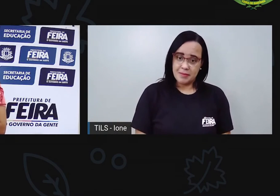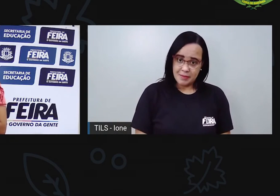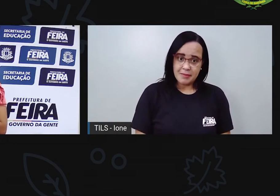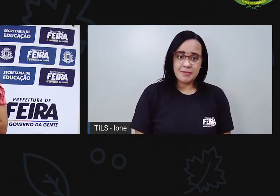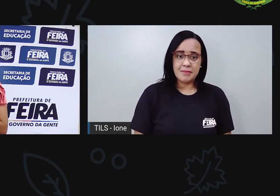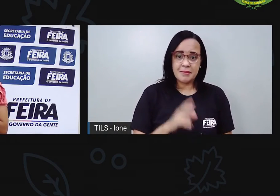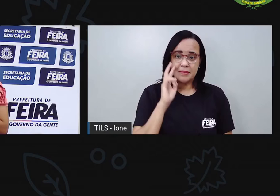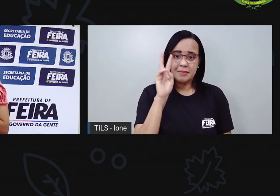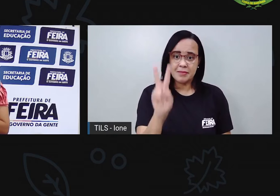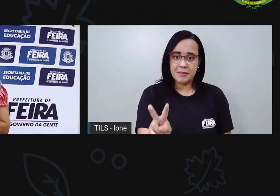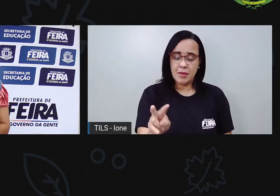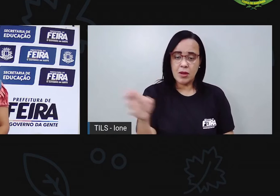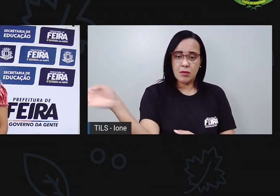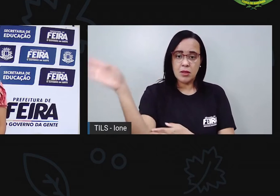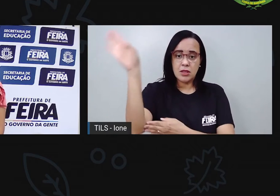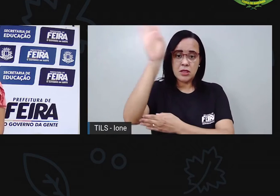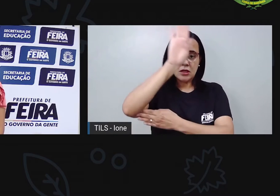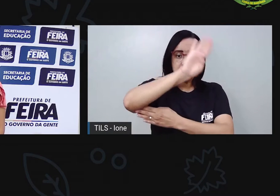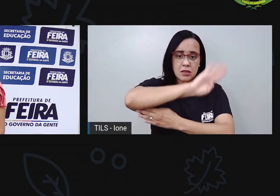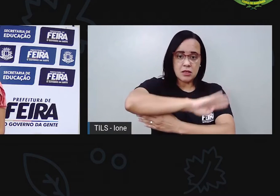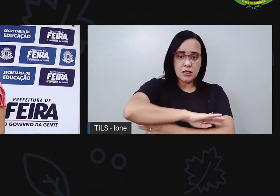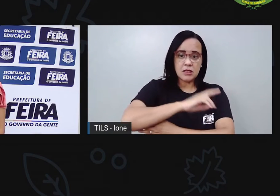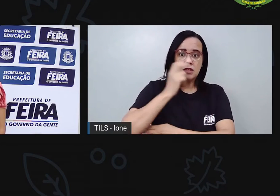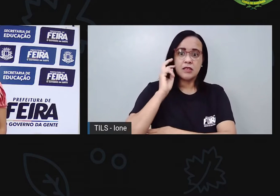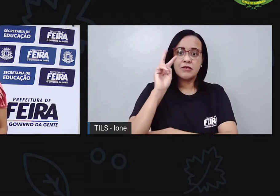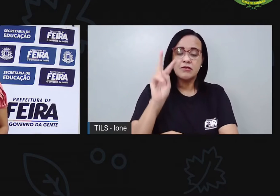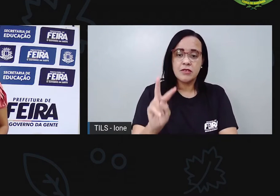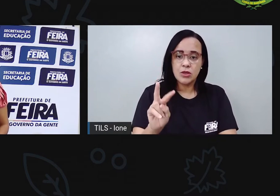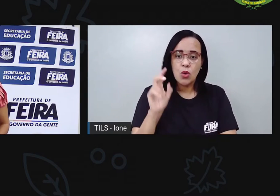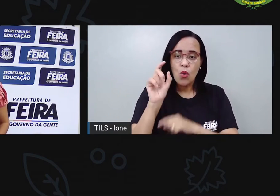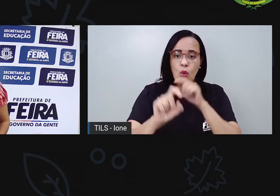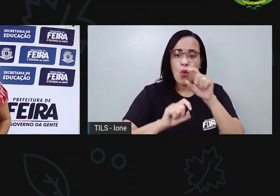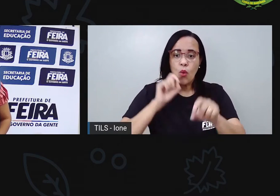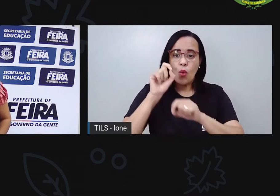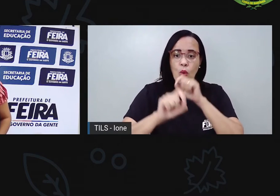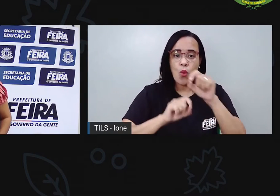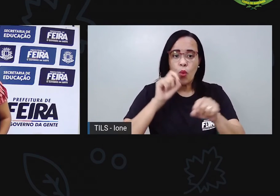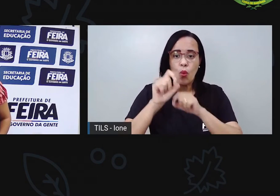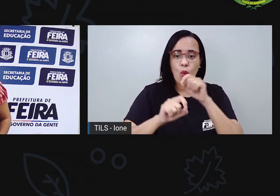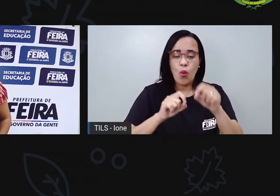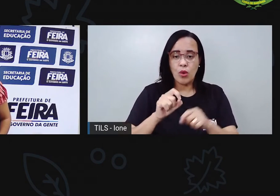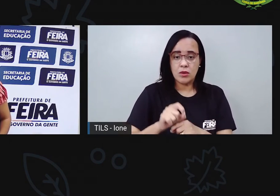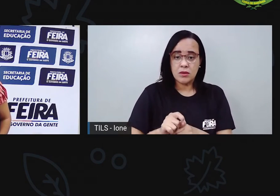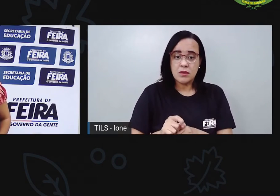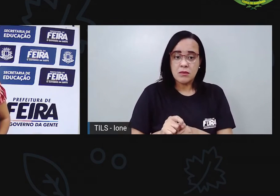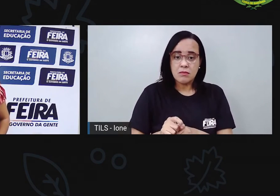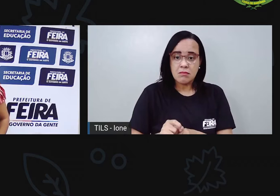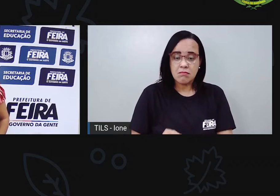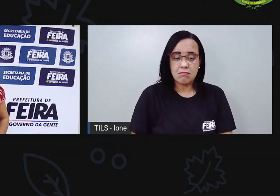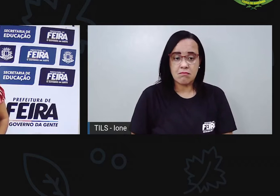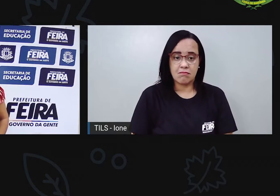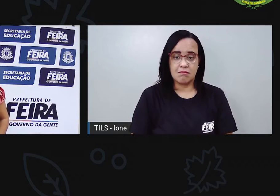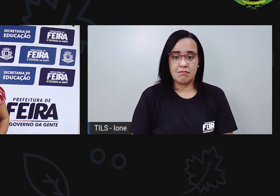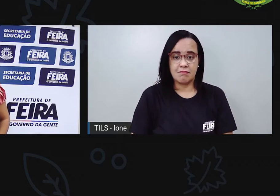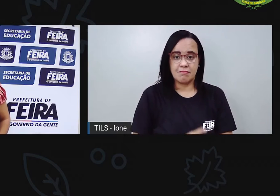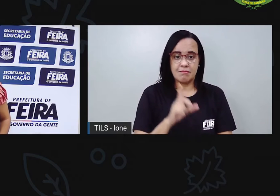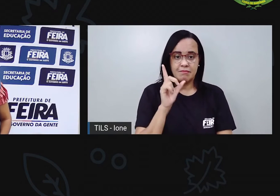olharam para a janela viram um solzinho estranho né